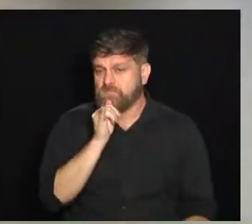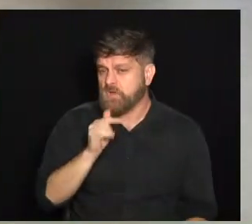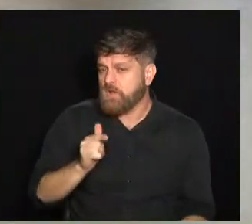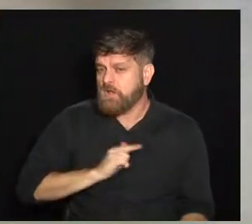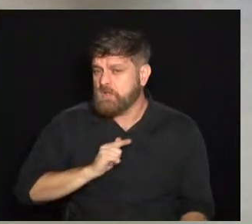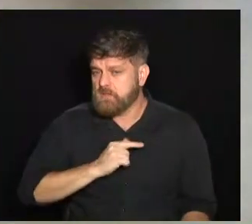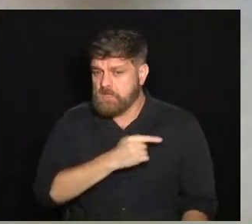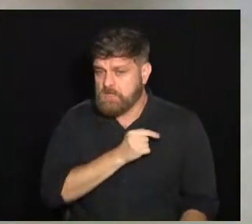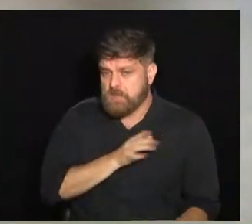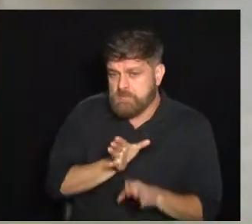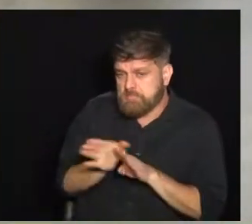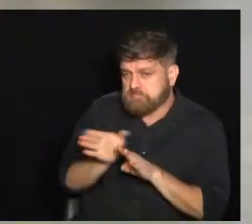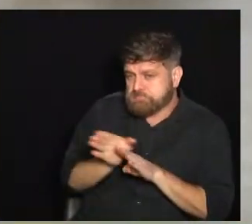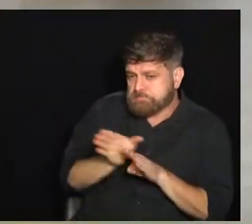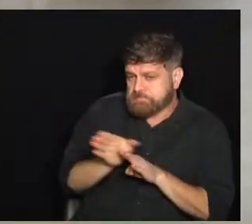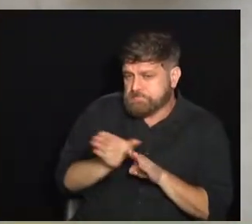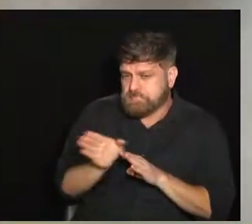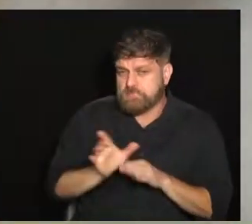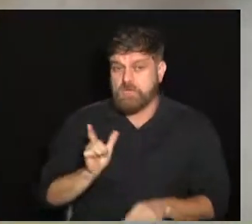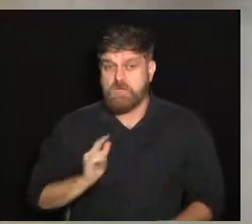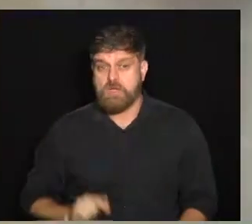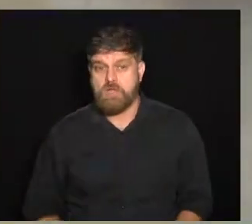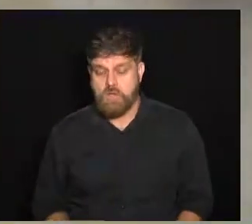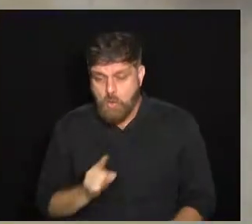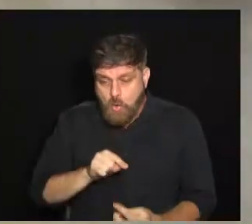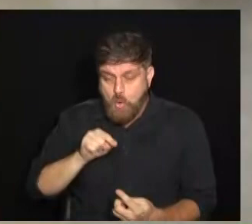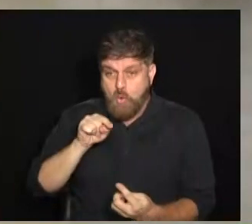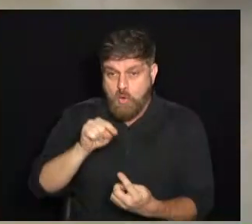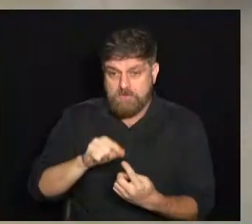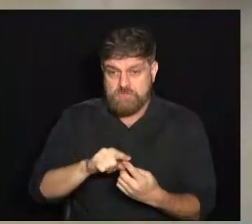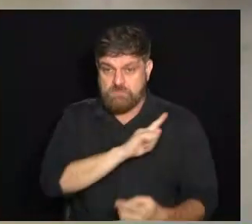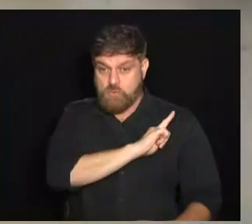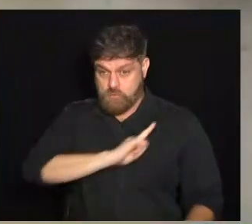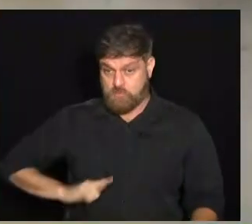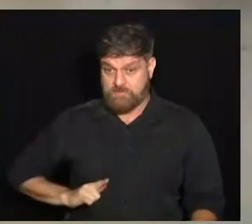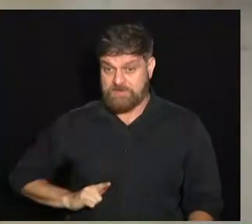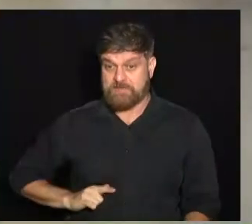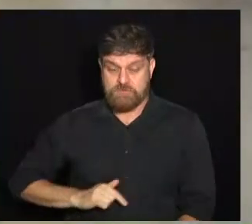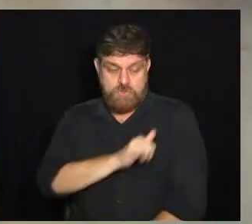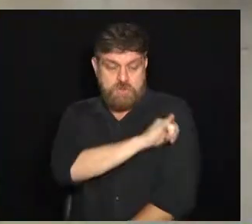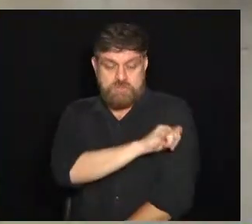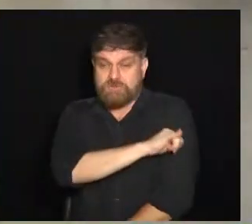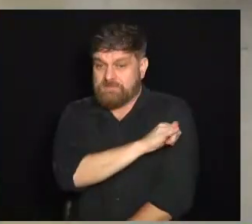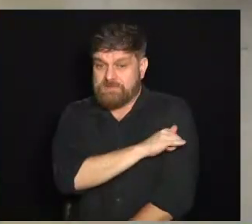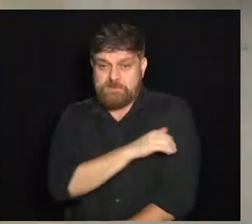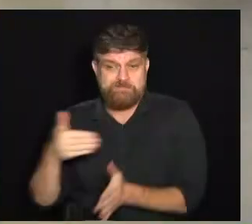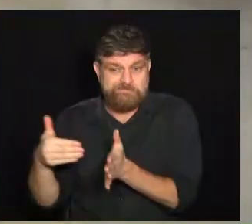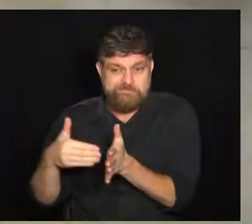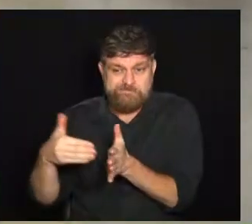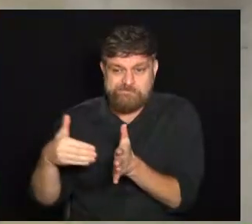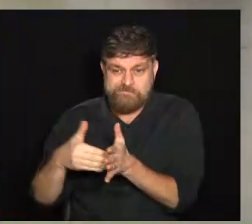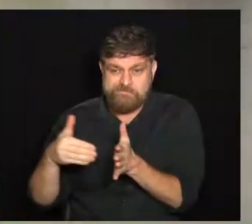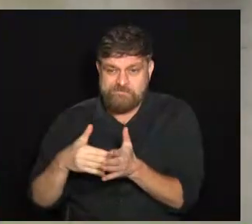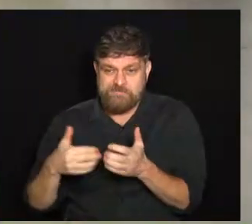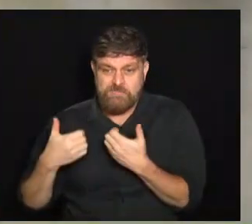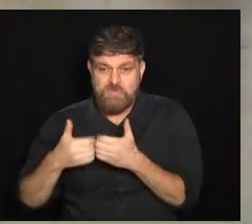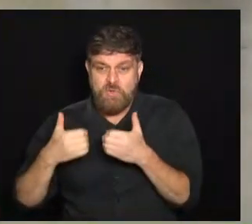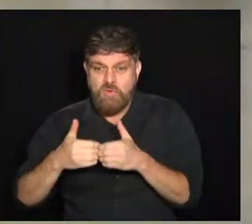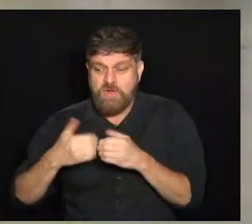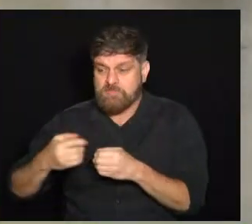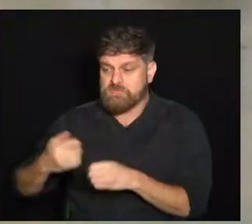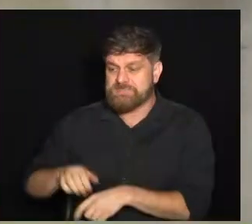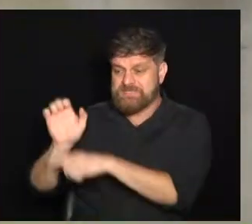uma recomendação aí, a intenção do governador Wilson Witzel, ele quer restringir o acesso ao Rio de Janeiro de ônibus de